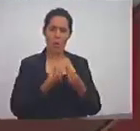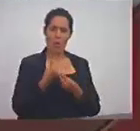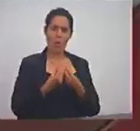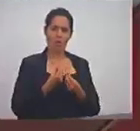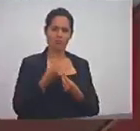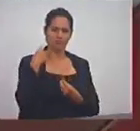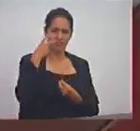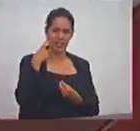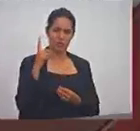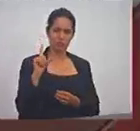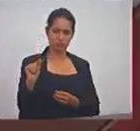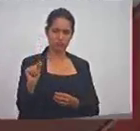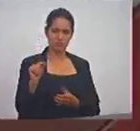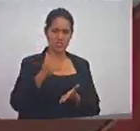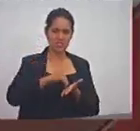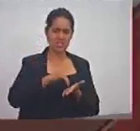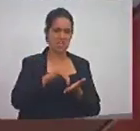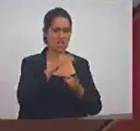população, porque,